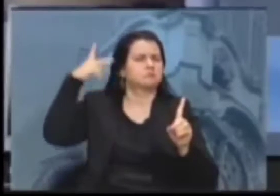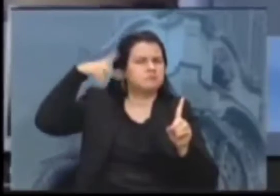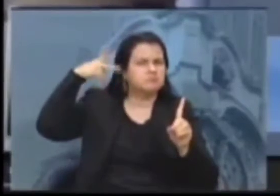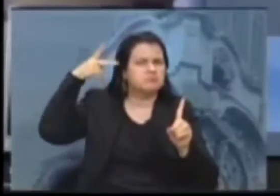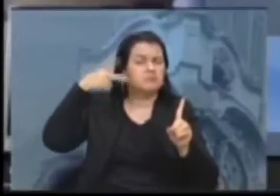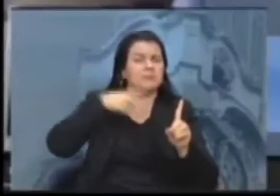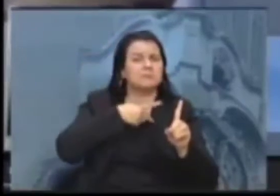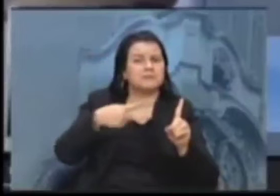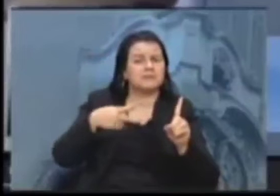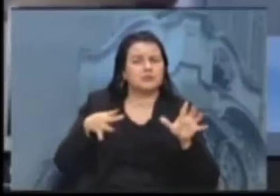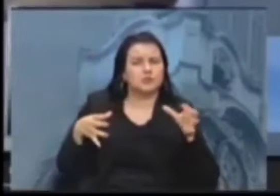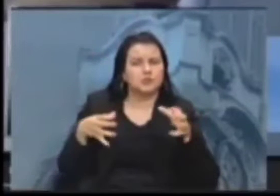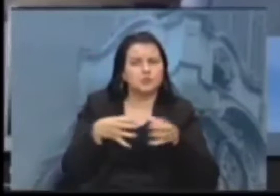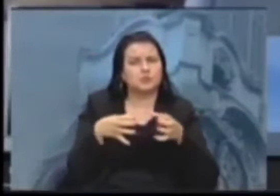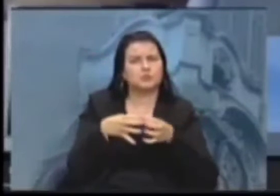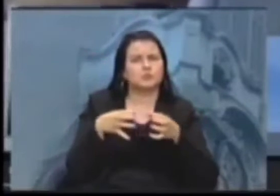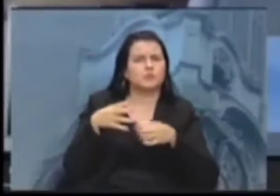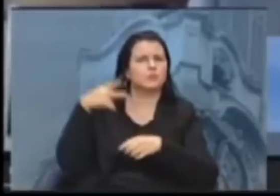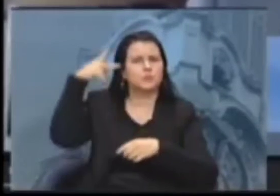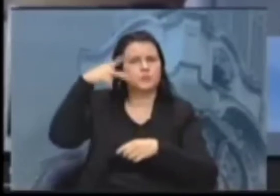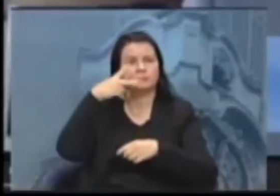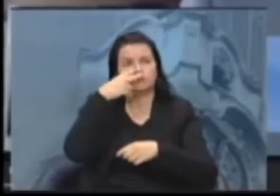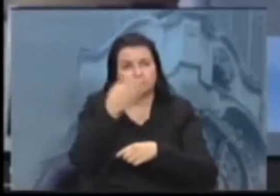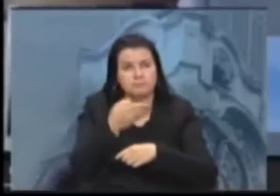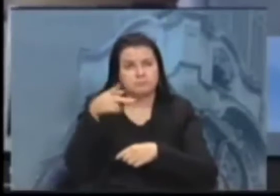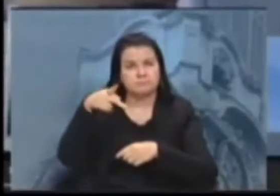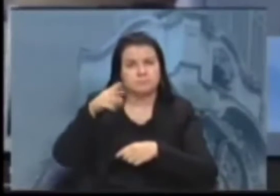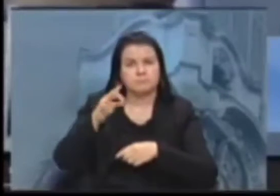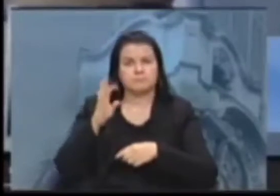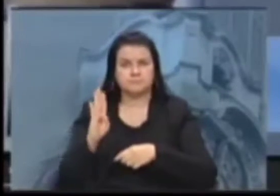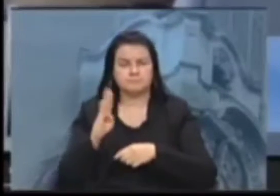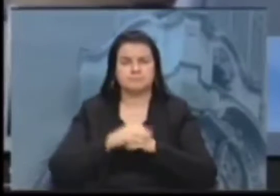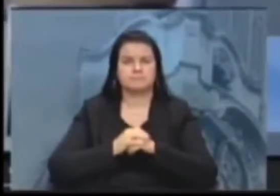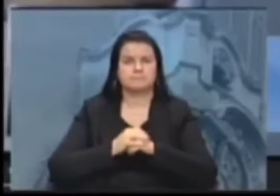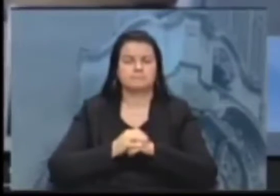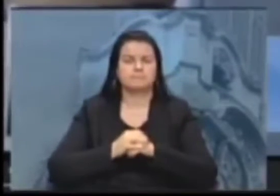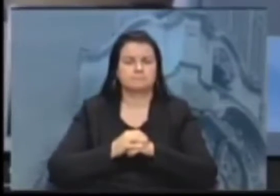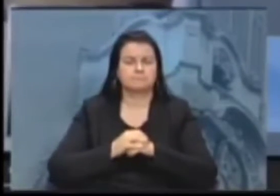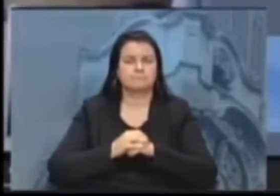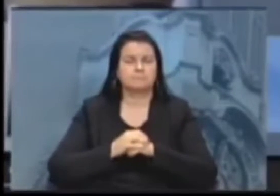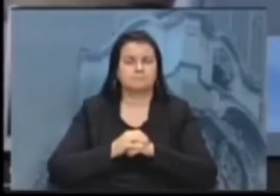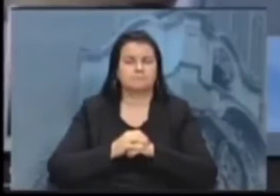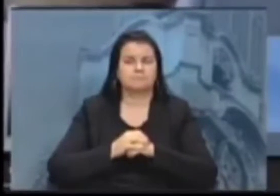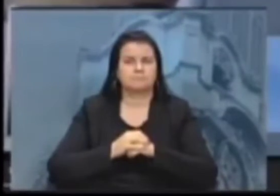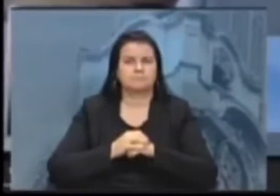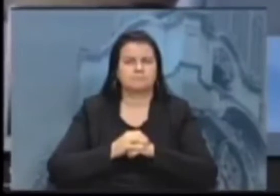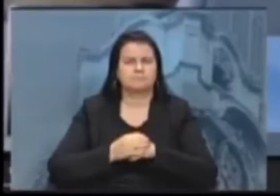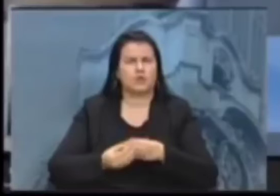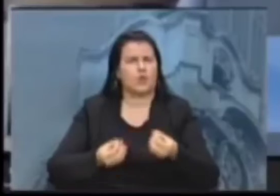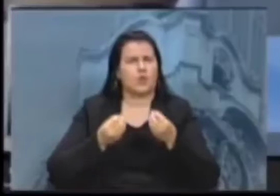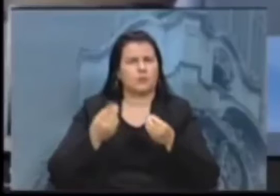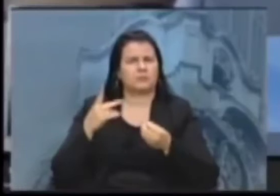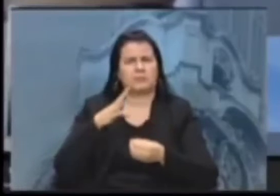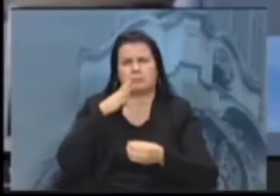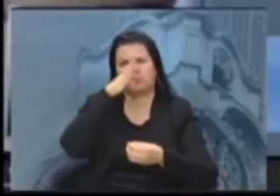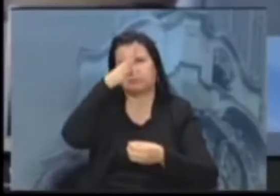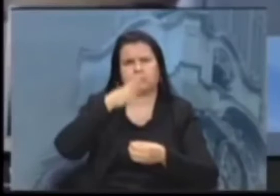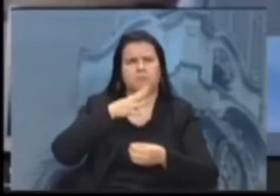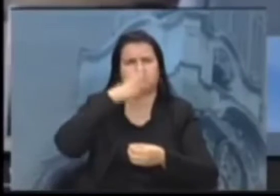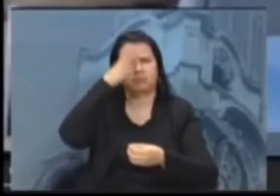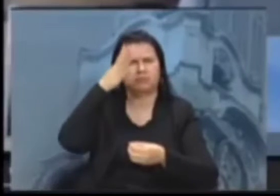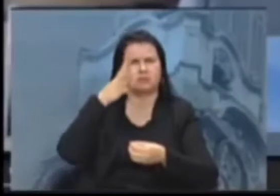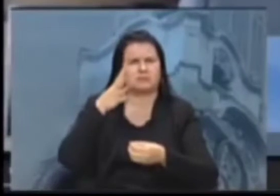partido político da envergadura que é o PTB, possa indiscriminadamente